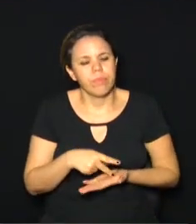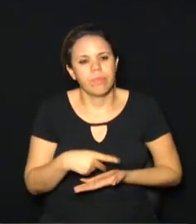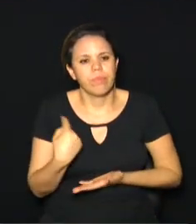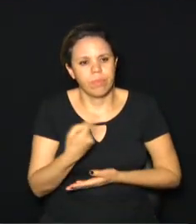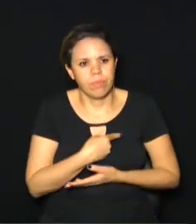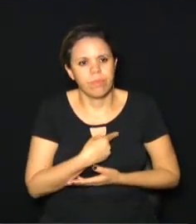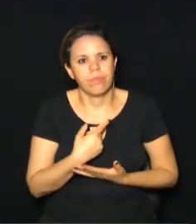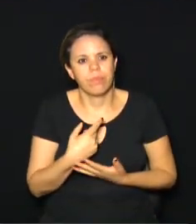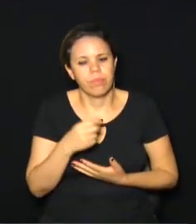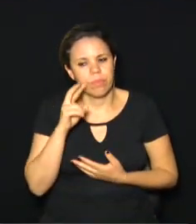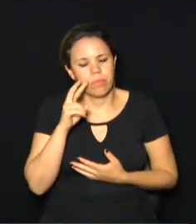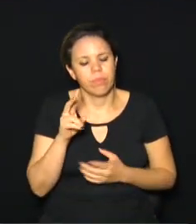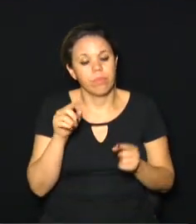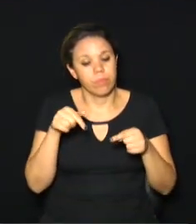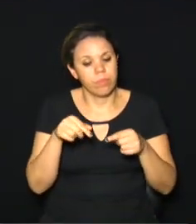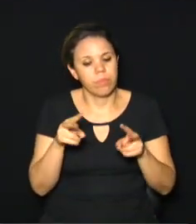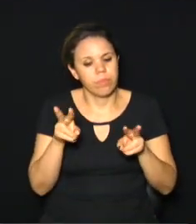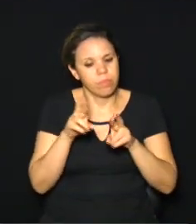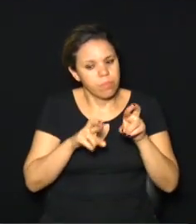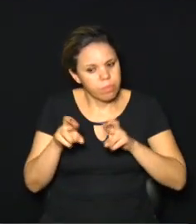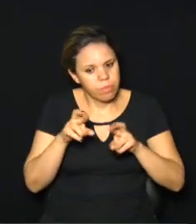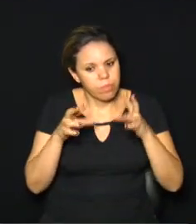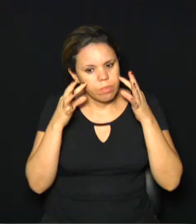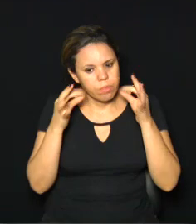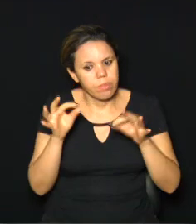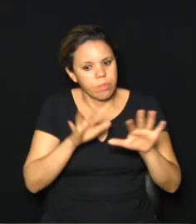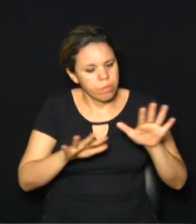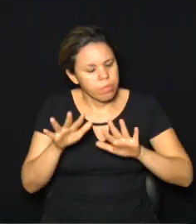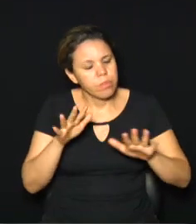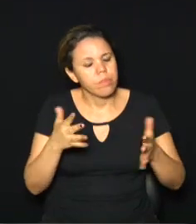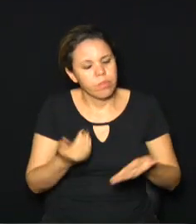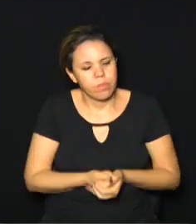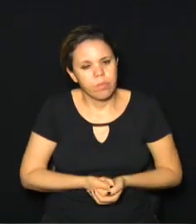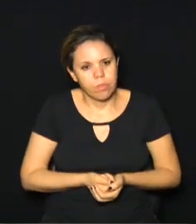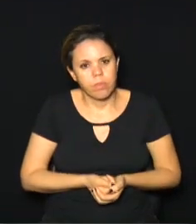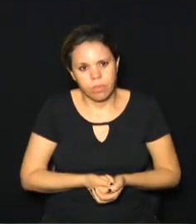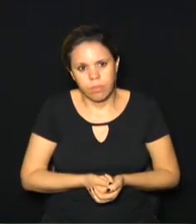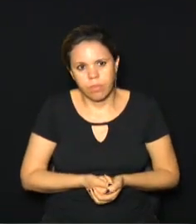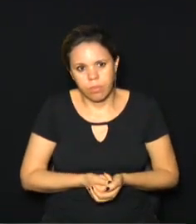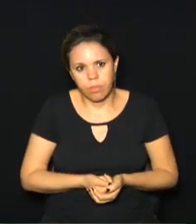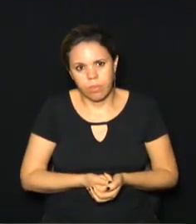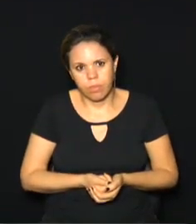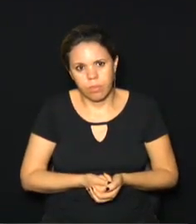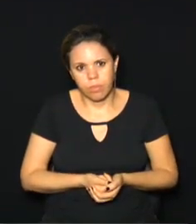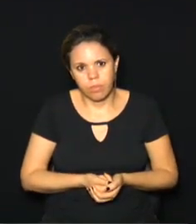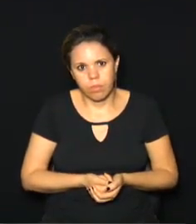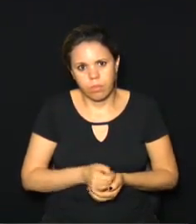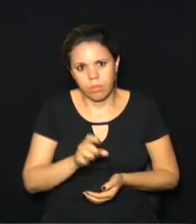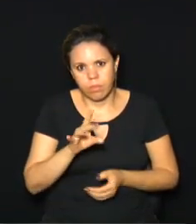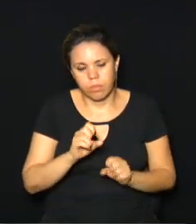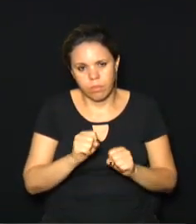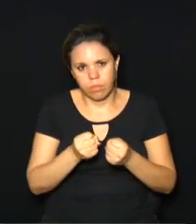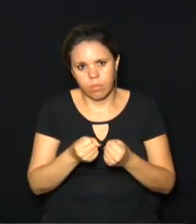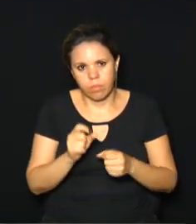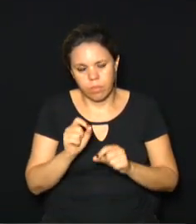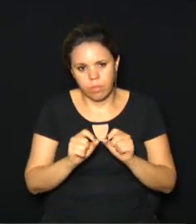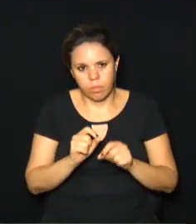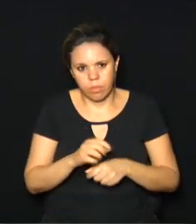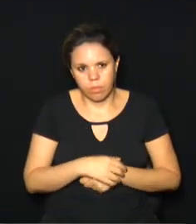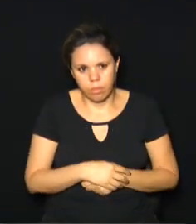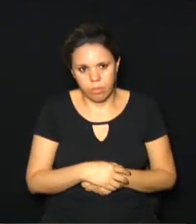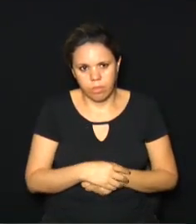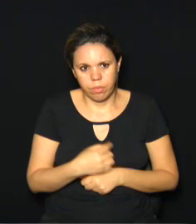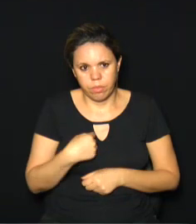vamos aí olhar com muita reserva, com muito cuidado isso, né? Cuidado. E só para reforçar,